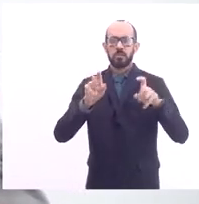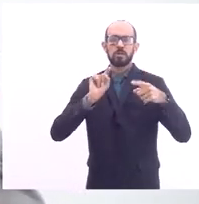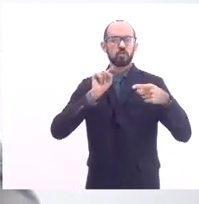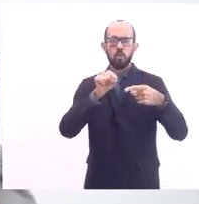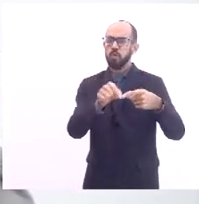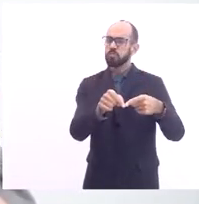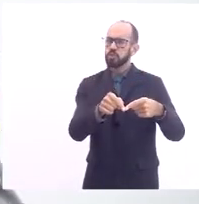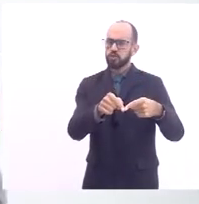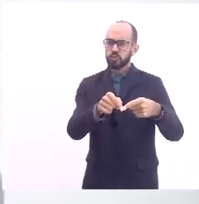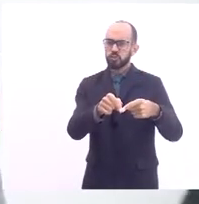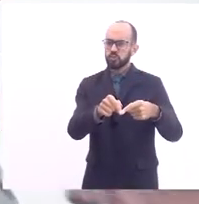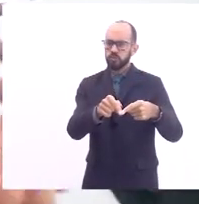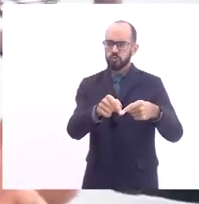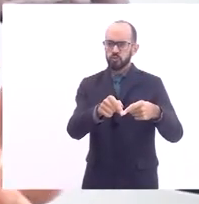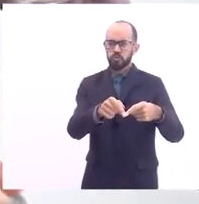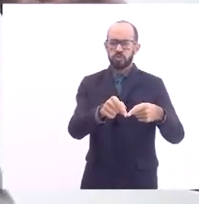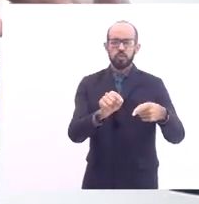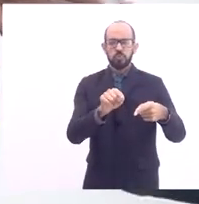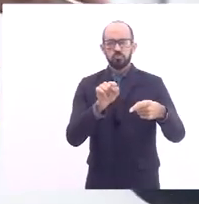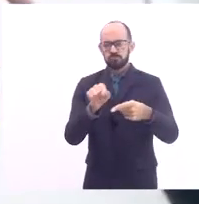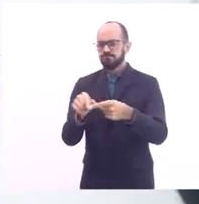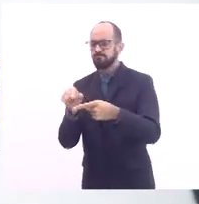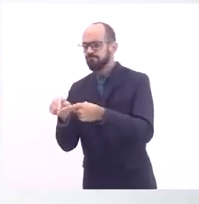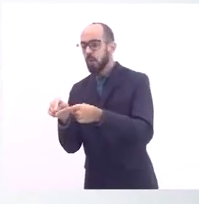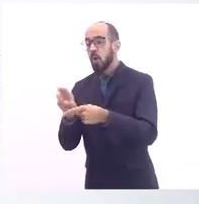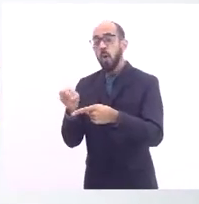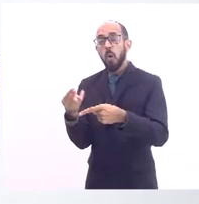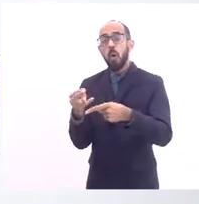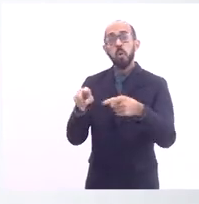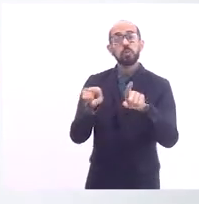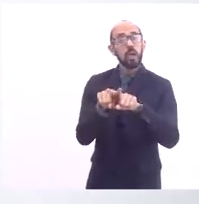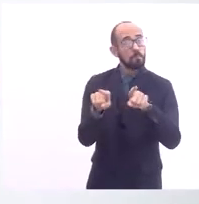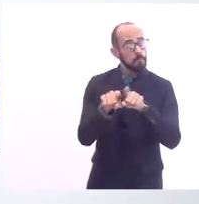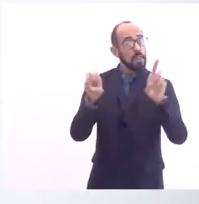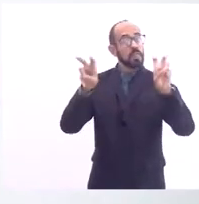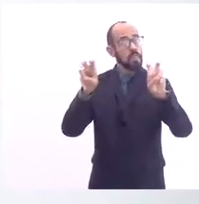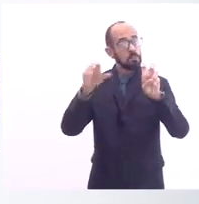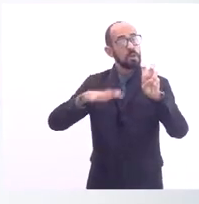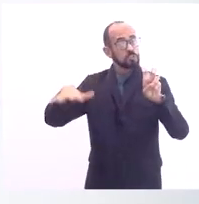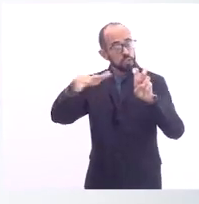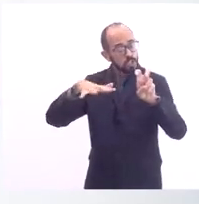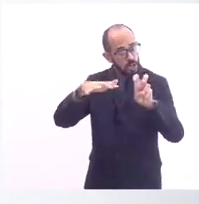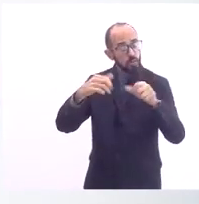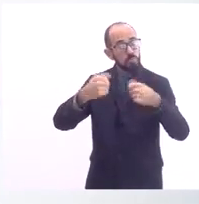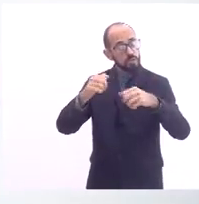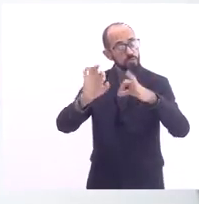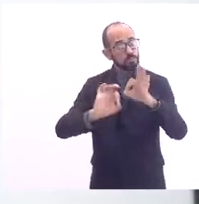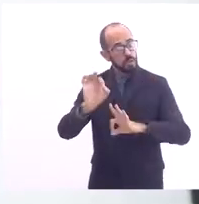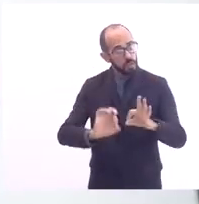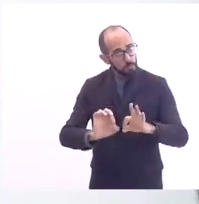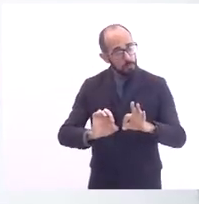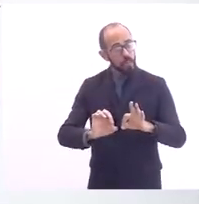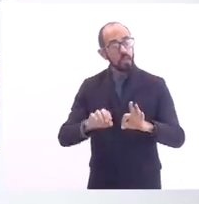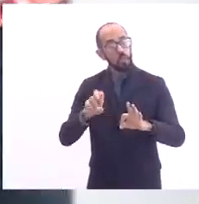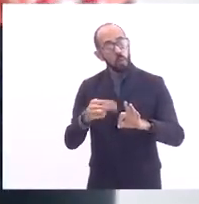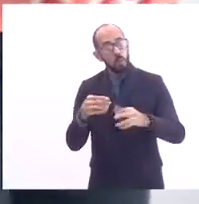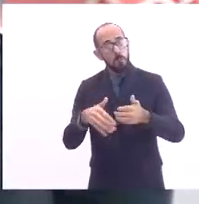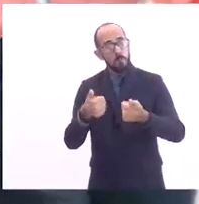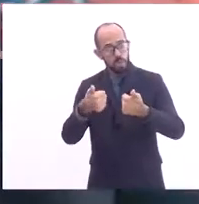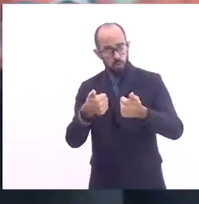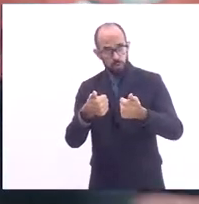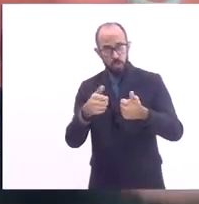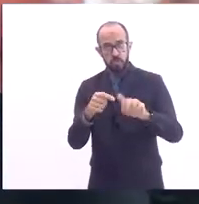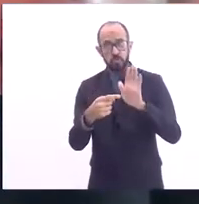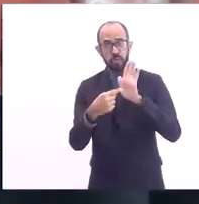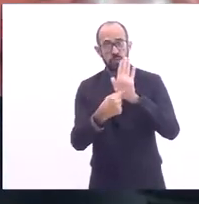de localizações específicas, ou ainda temas gerais que precisam de um tratamento, de um planejamento, de alguma melhoria. Mas vamos fazer uma apresentação, vou